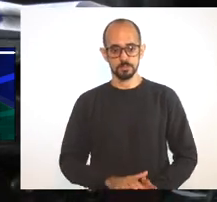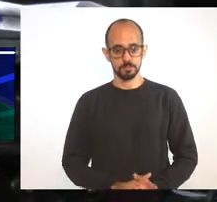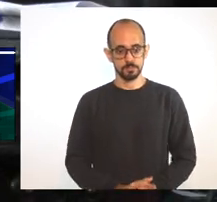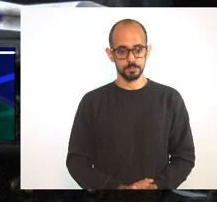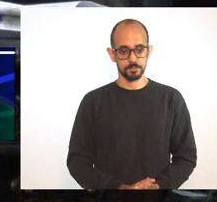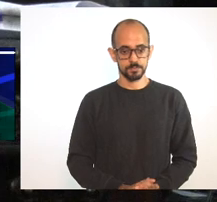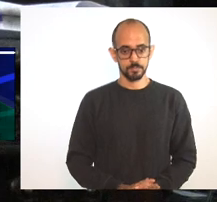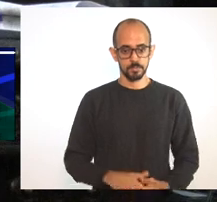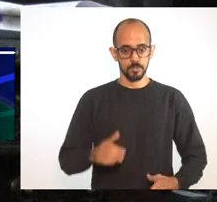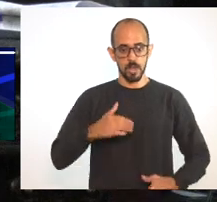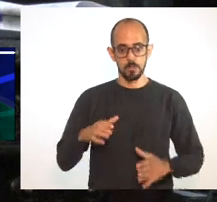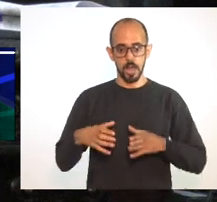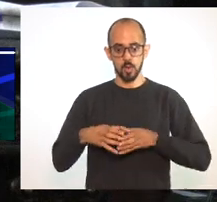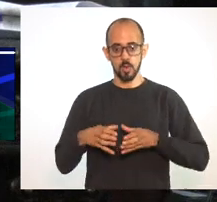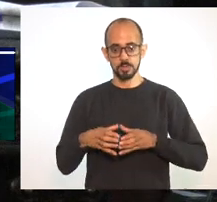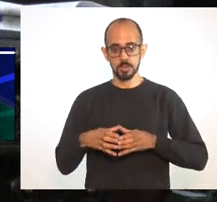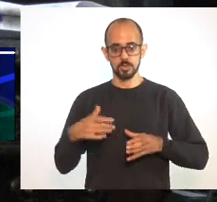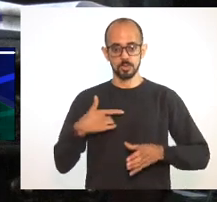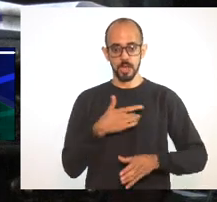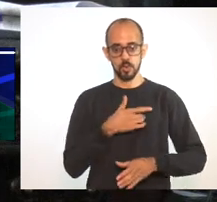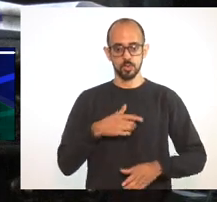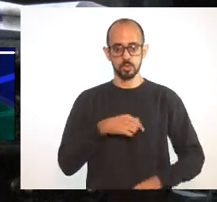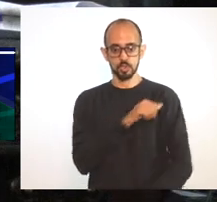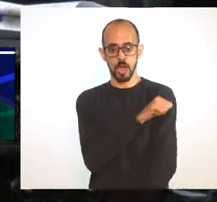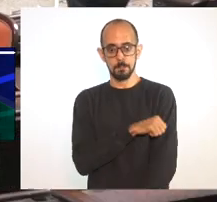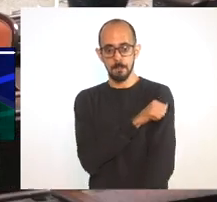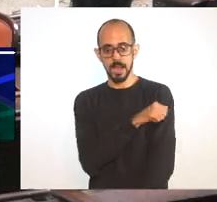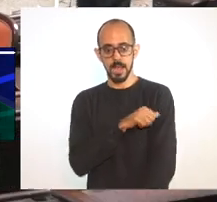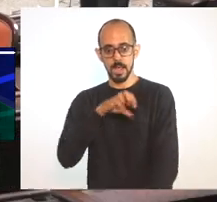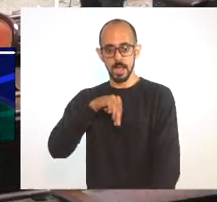Saúde, chama a presidenta, a deputada Marta Rocha.